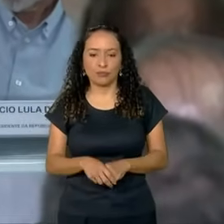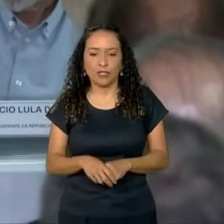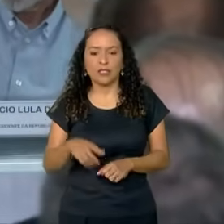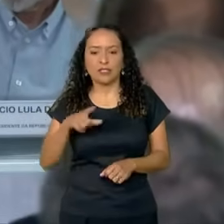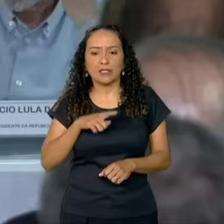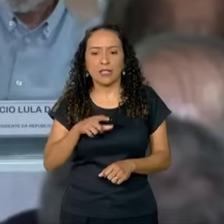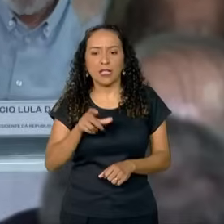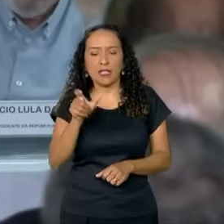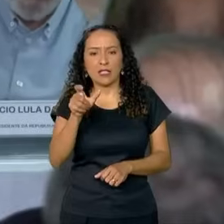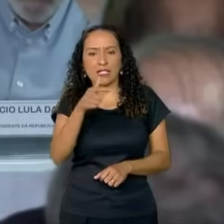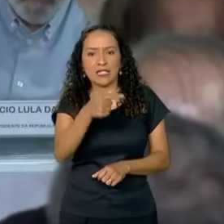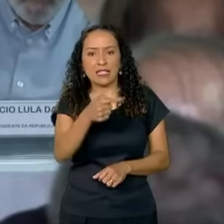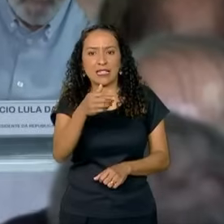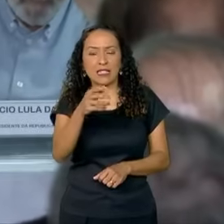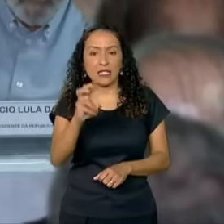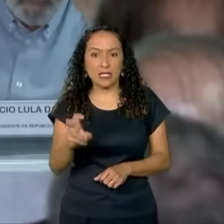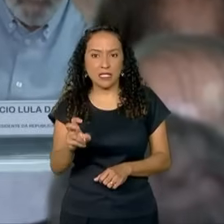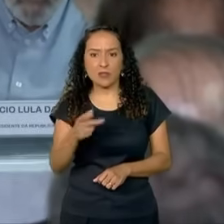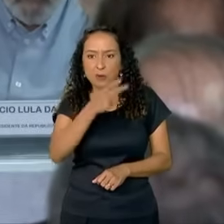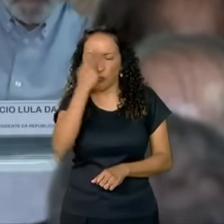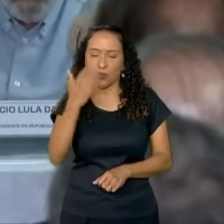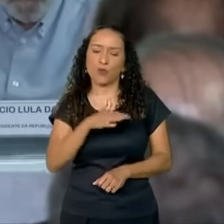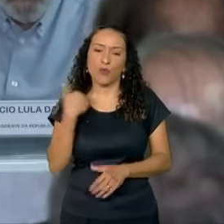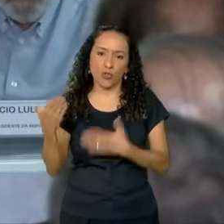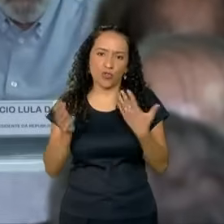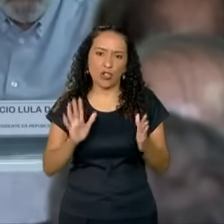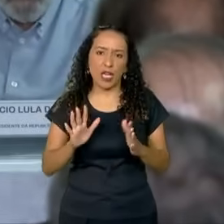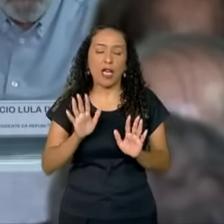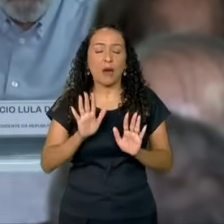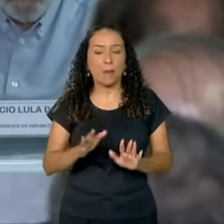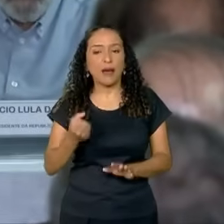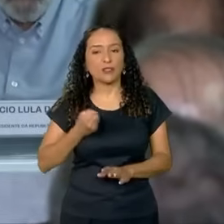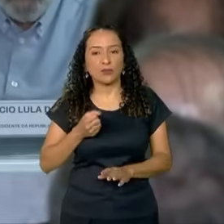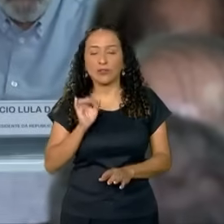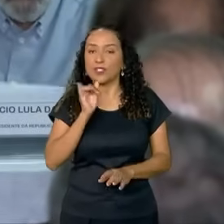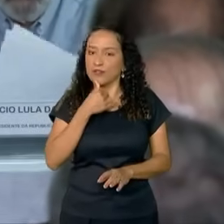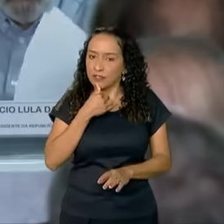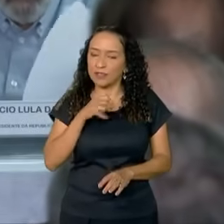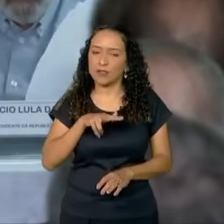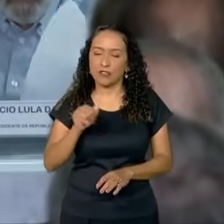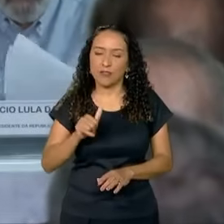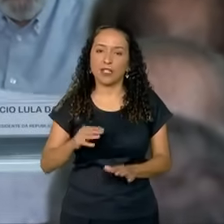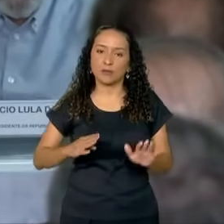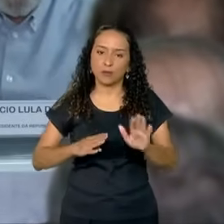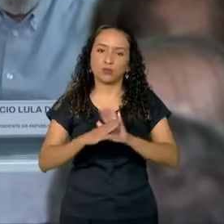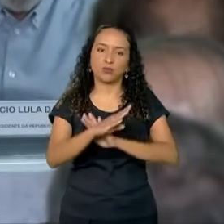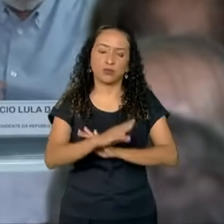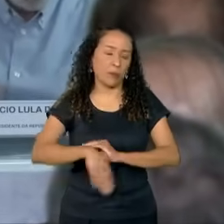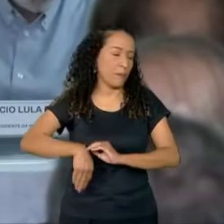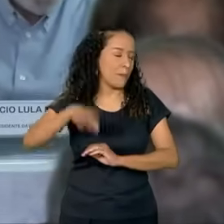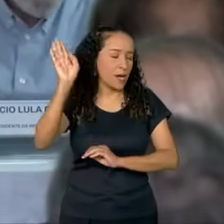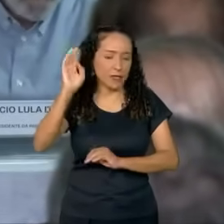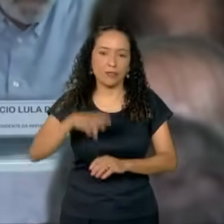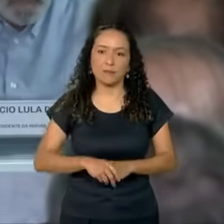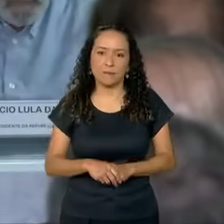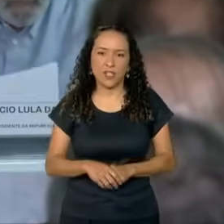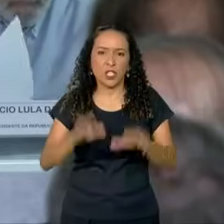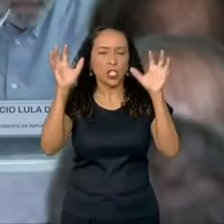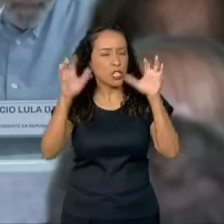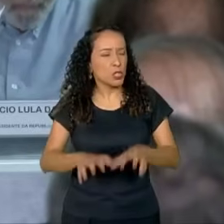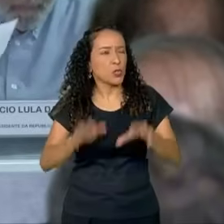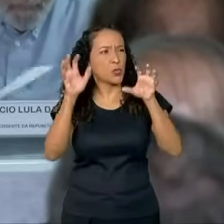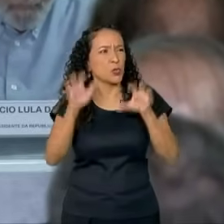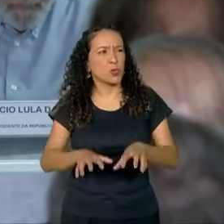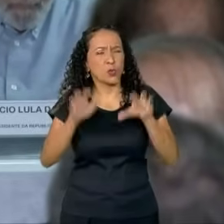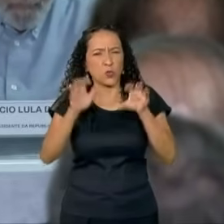os óbitos, né? 75 óbitos, mas esses números vão infelizmente ainda agravar muito. As chuvas foram